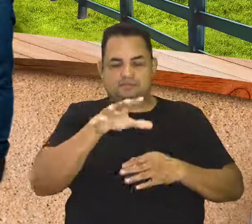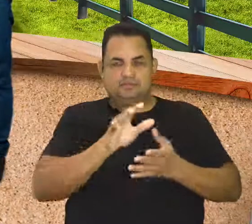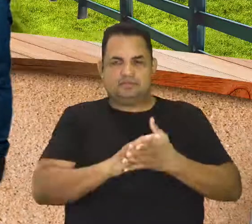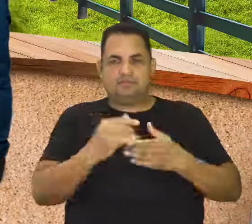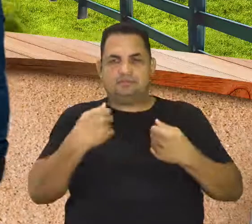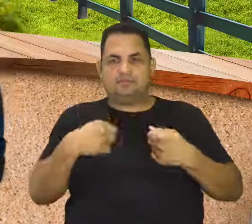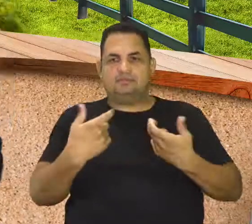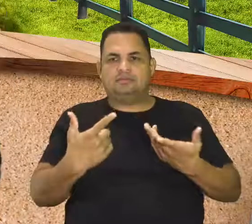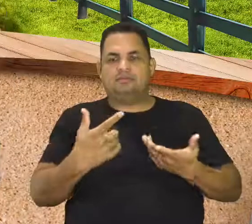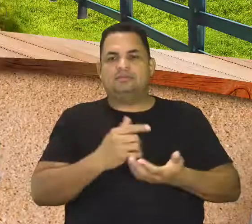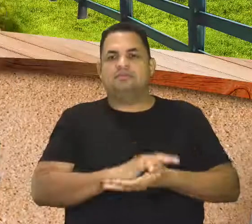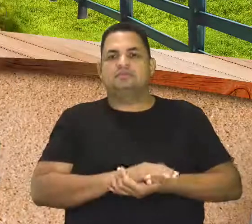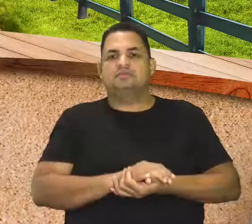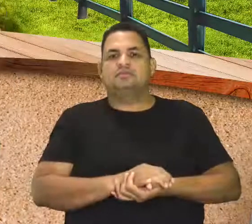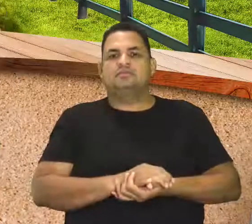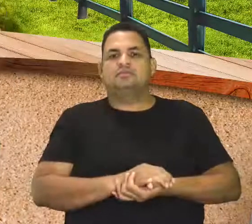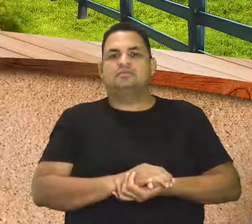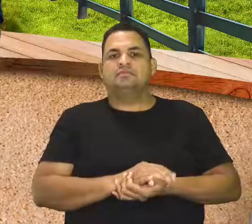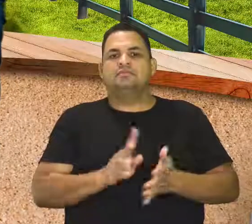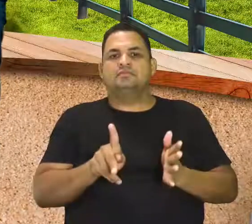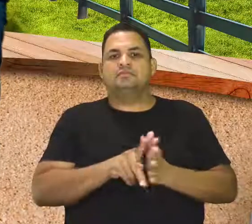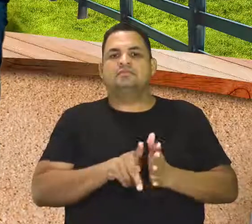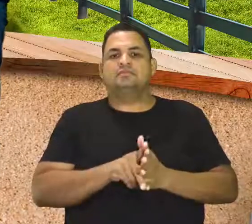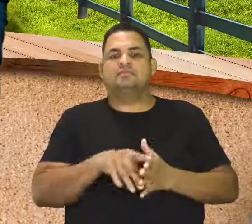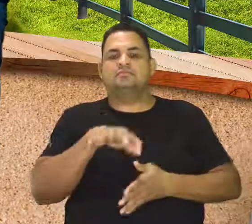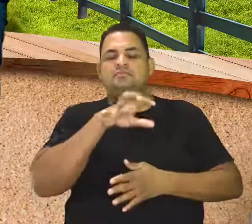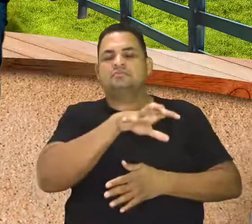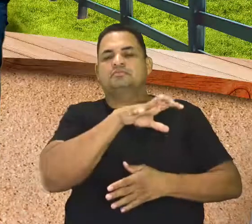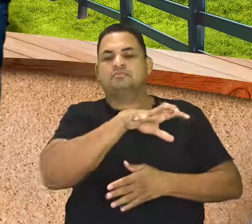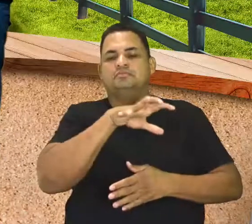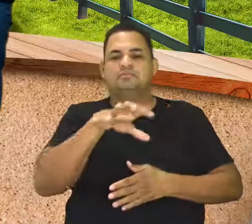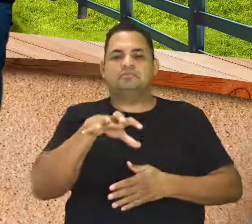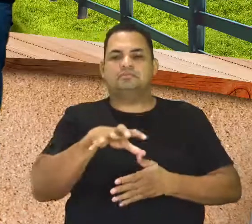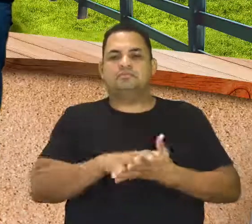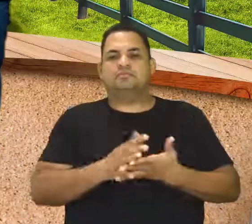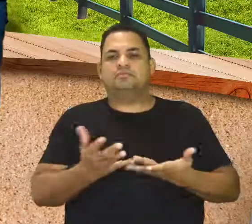necessidades, as condições particulares de cada local,